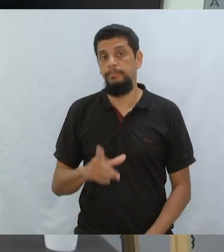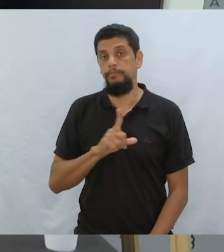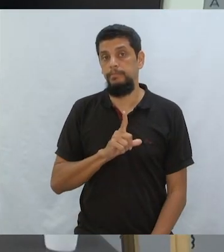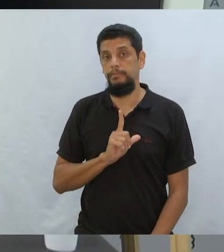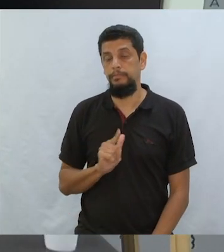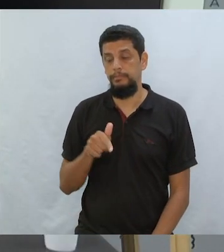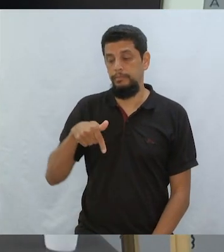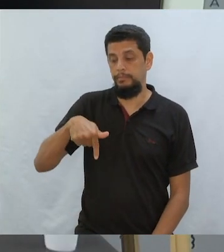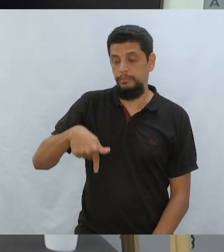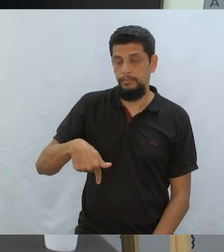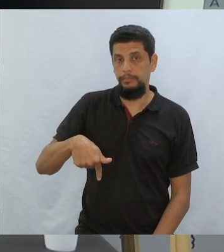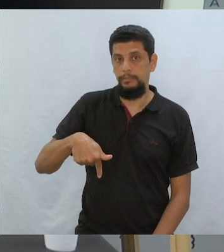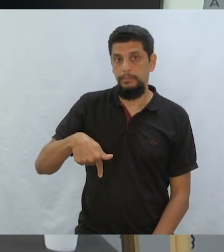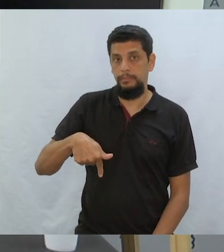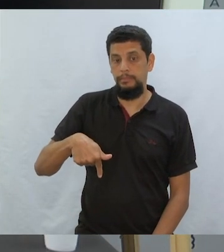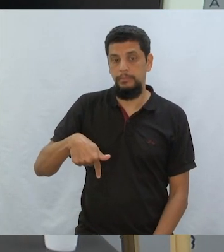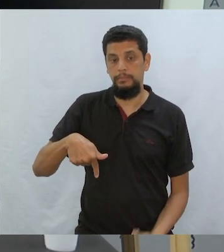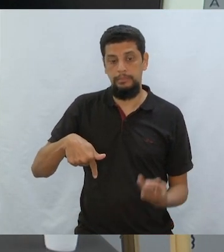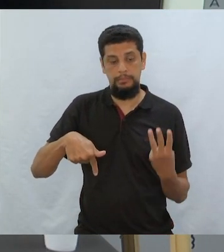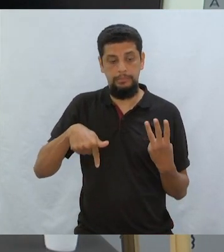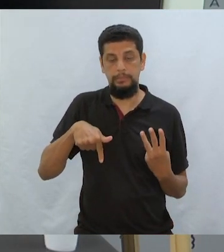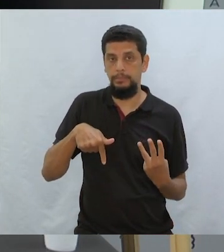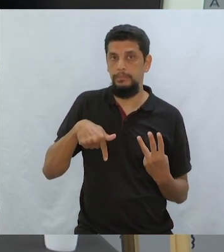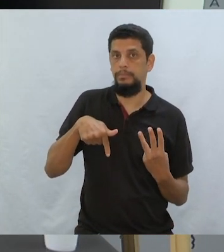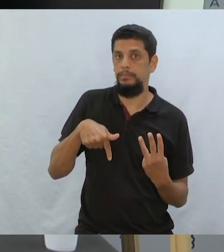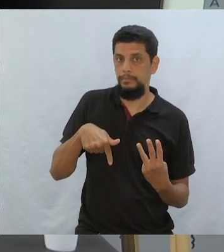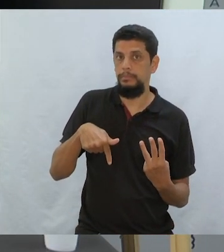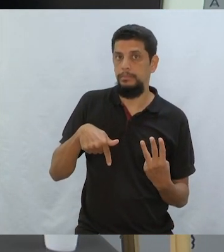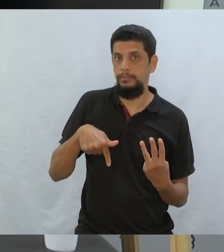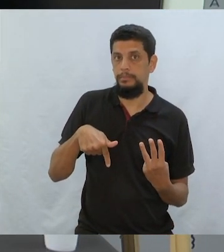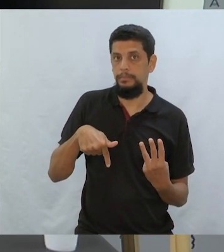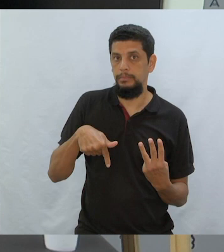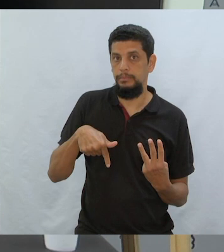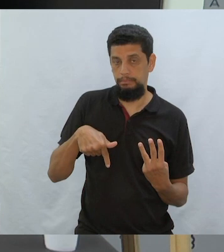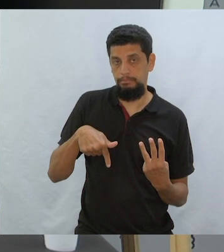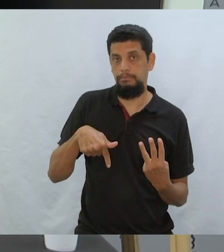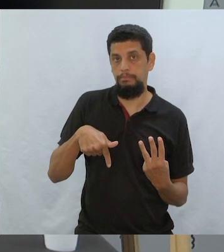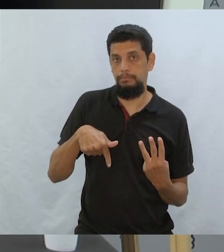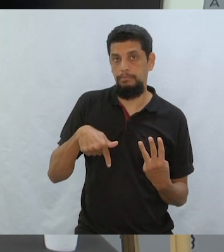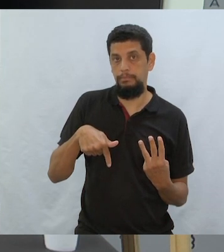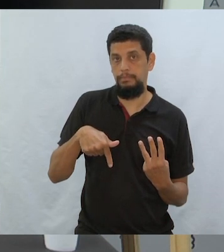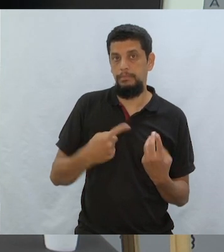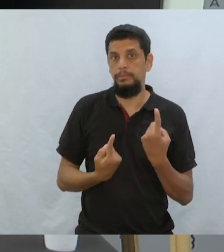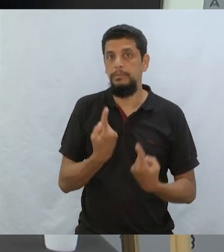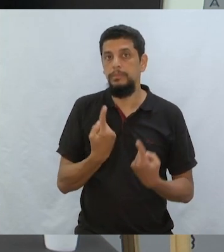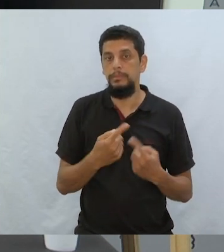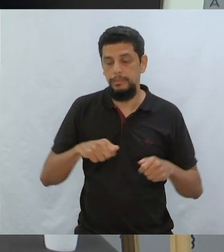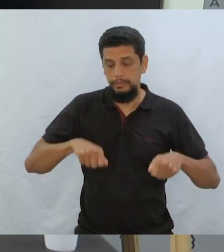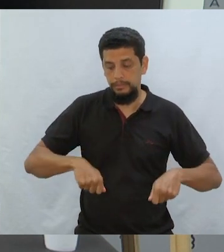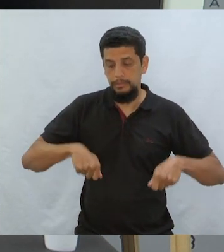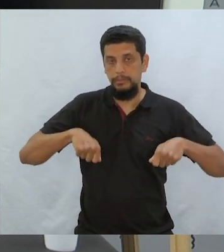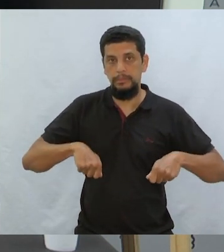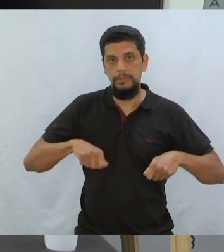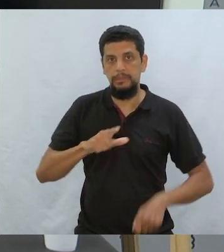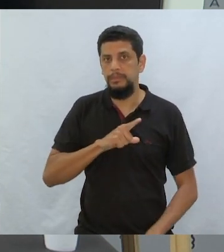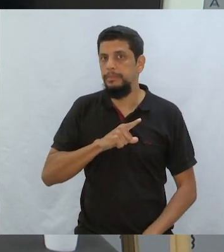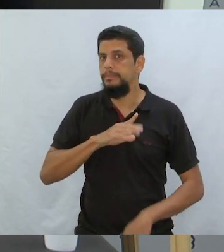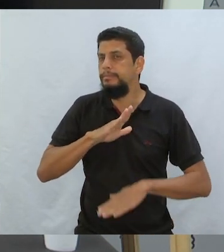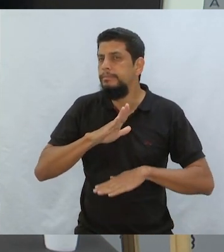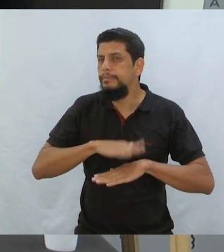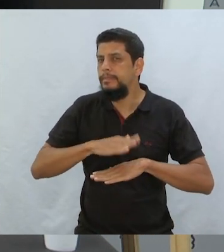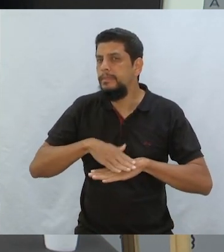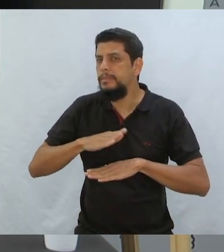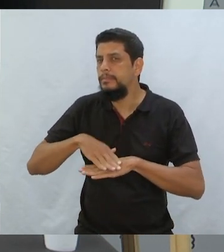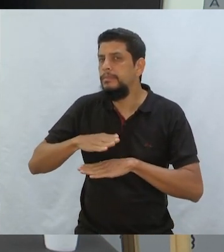Então, temos 7 morangos na cesta número 1 e 3 morangos na cesta número 2. Qual das cestas tem